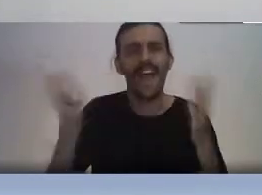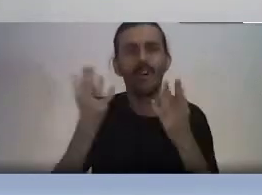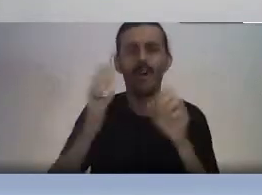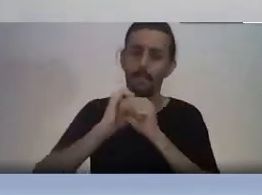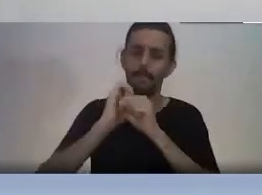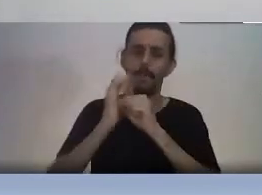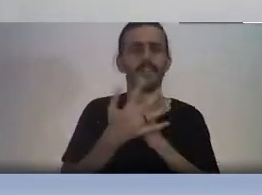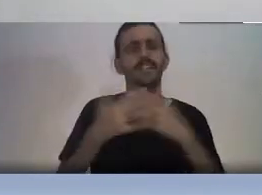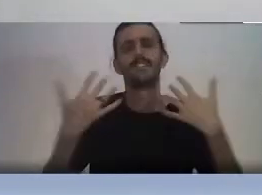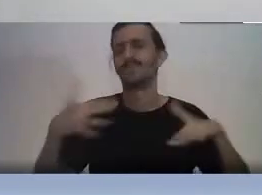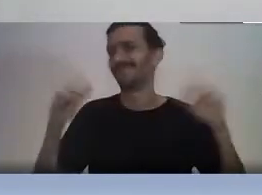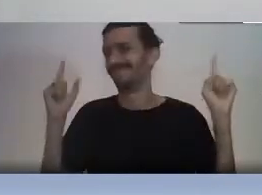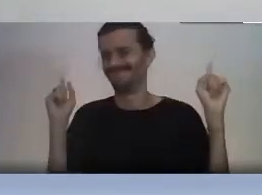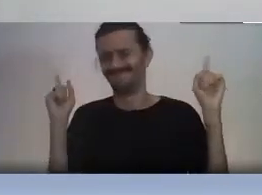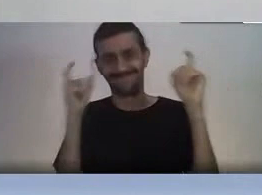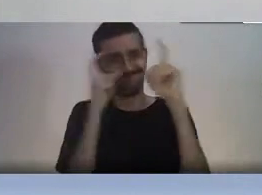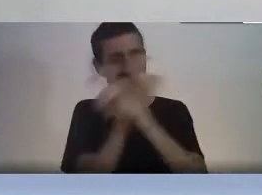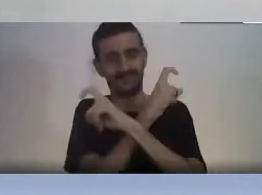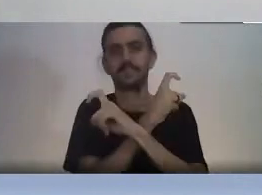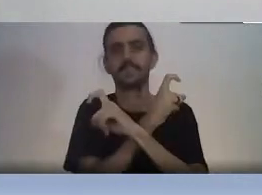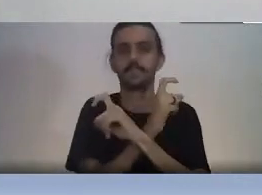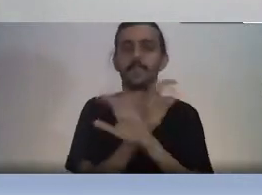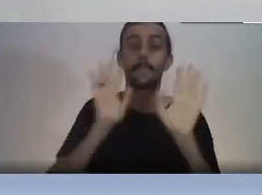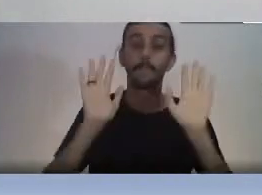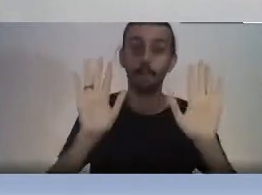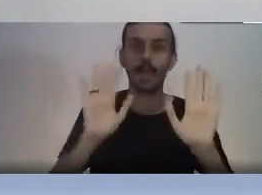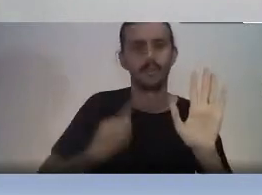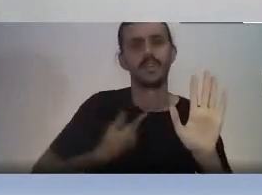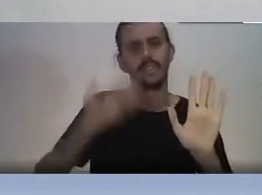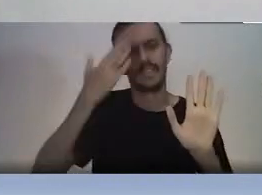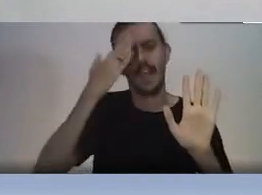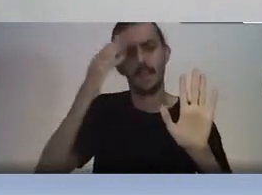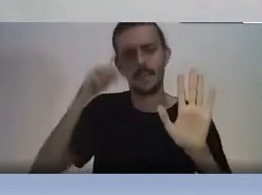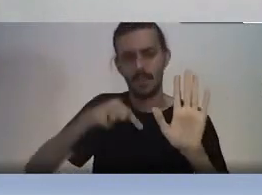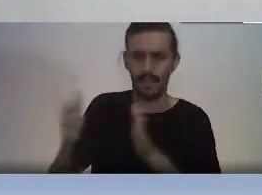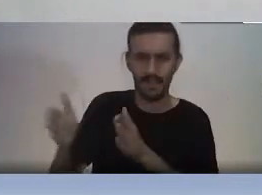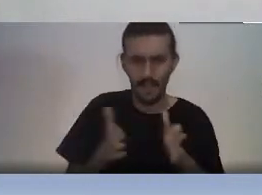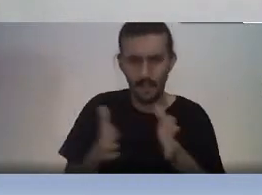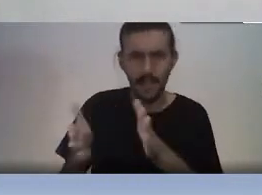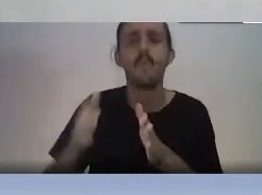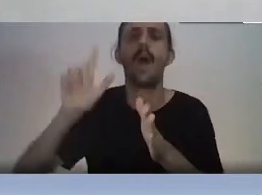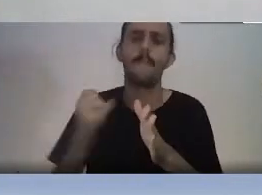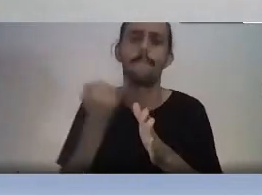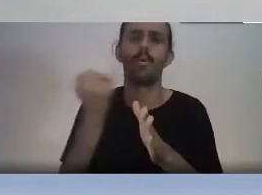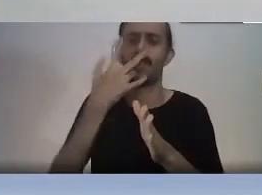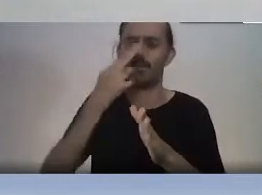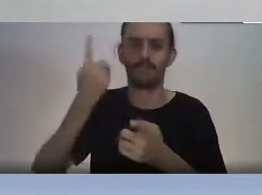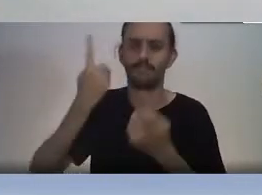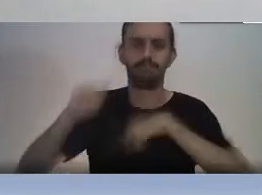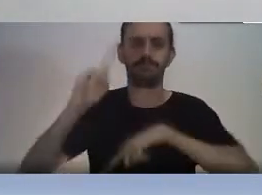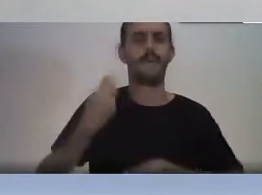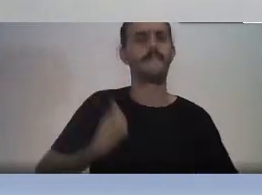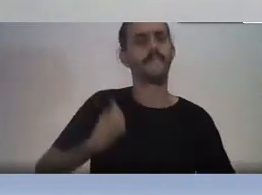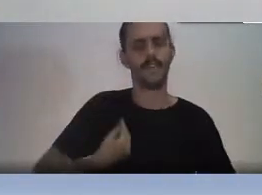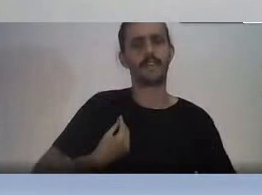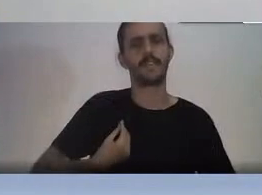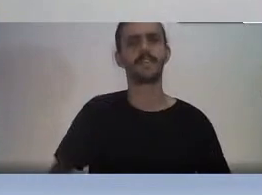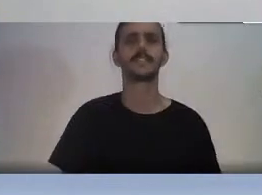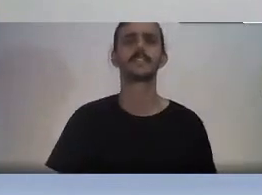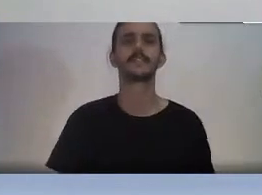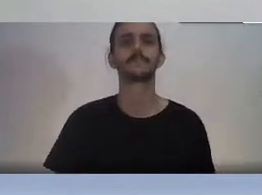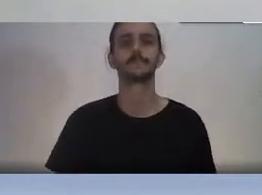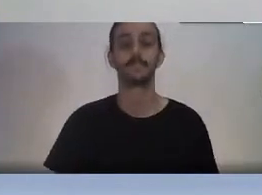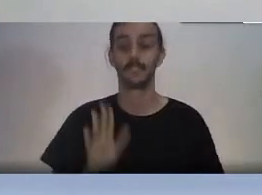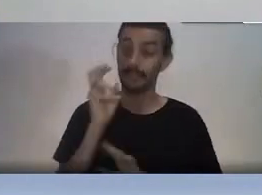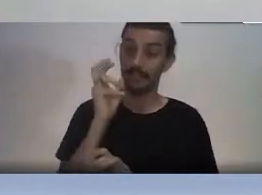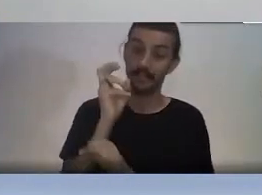sabe o quão significativo e transformador foi viver essa jornada. Há 5 anos, começamos a conhecer este mundo